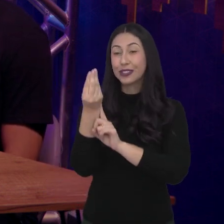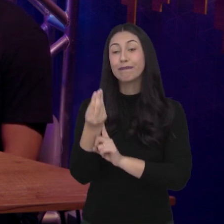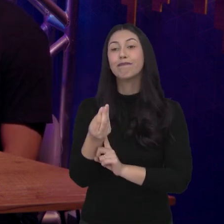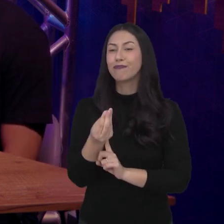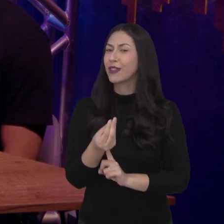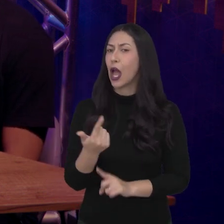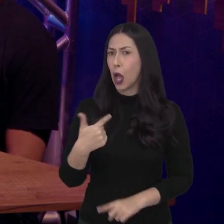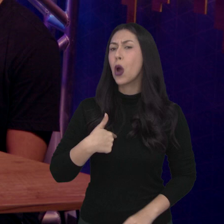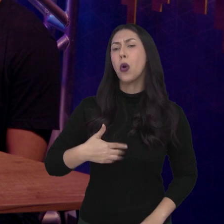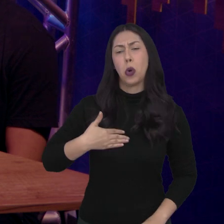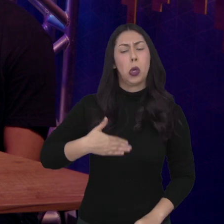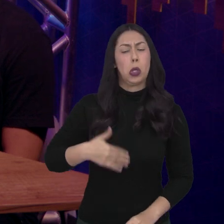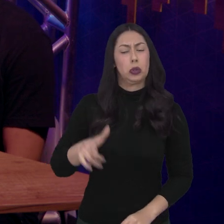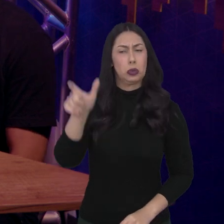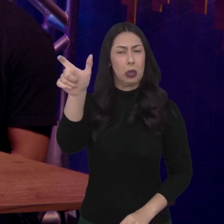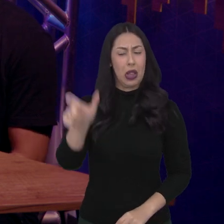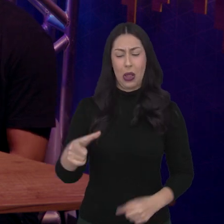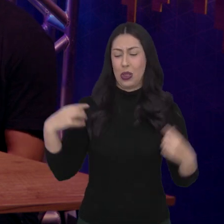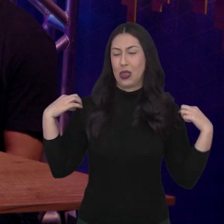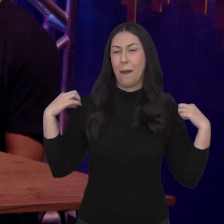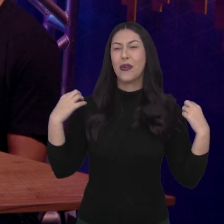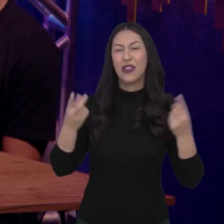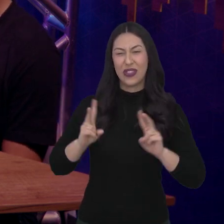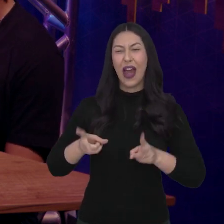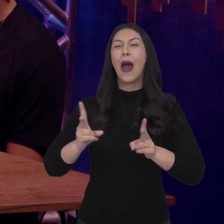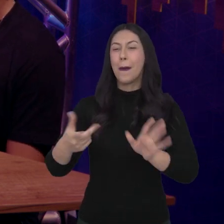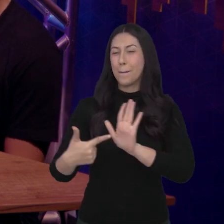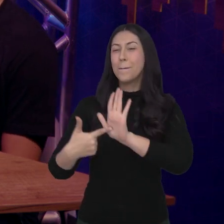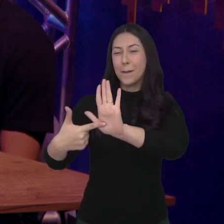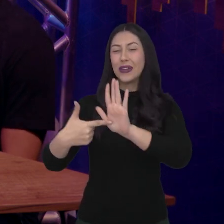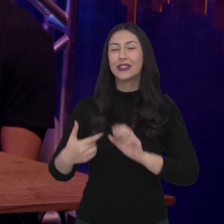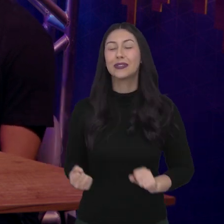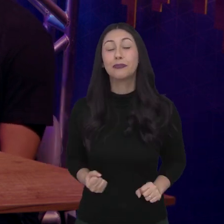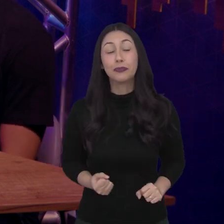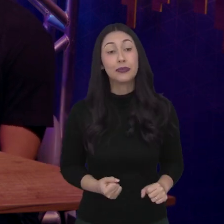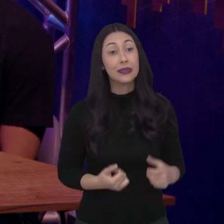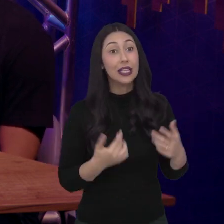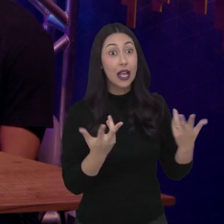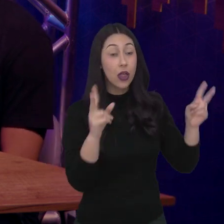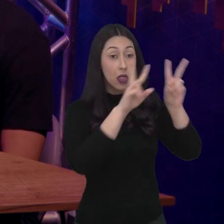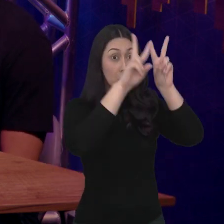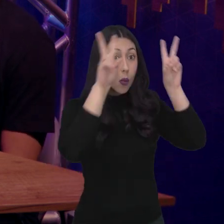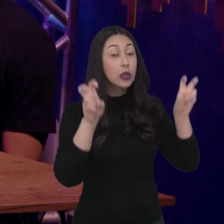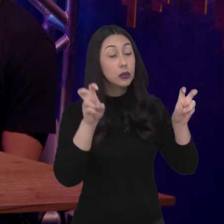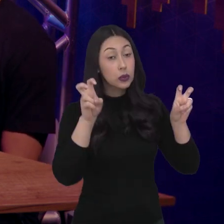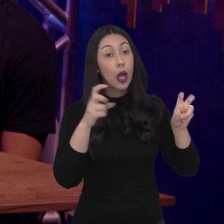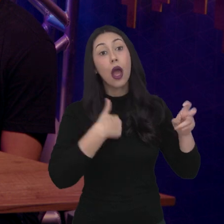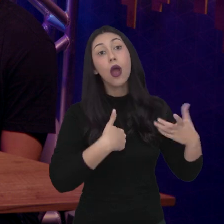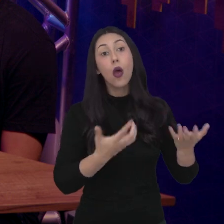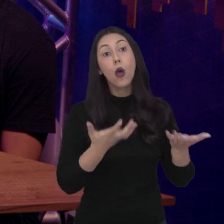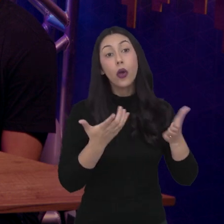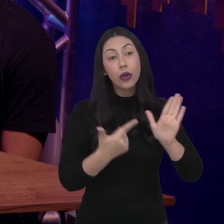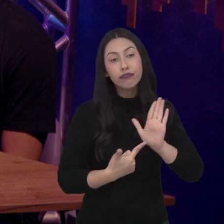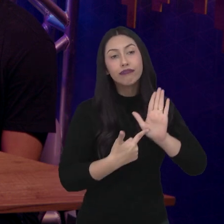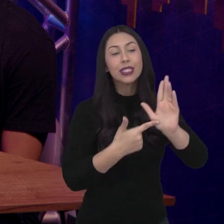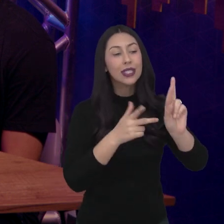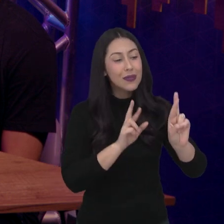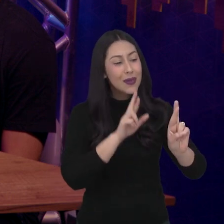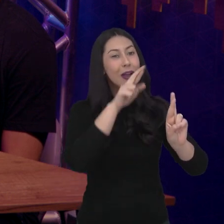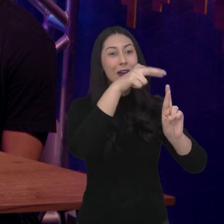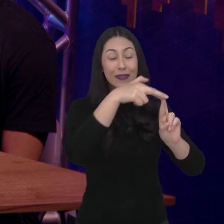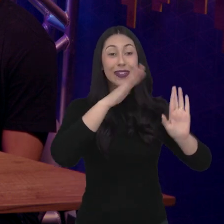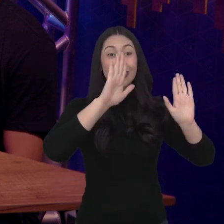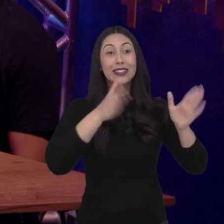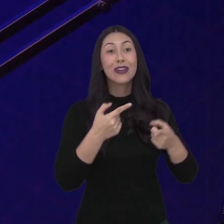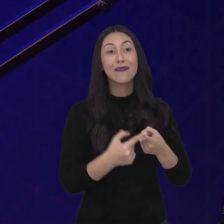É muito da hora essa camisa da Vicky. Toda vez eu faço questão de falar quando ela vem. E Samu, falando sobre esse tema, quero já trazer uma